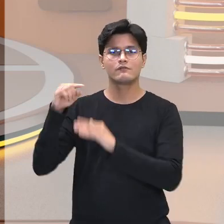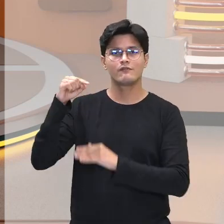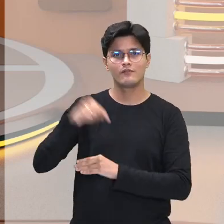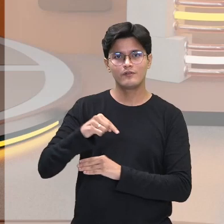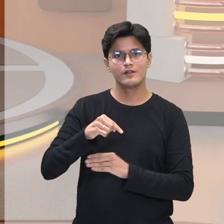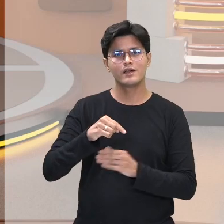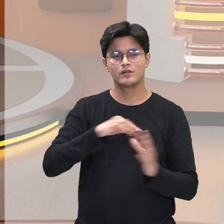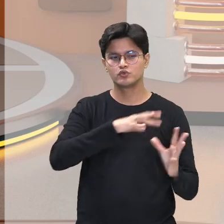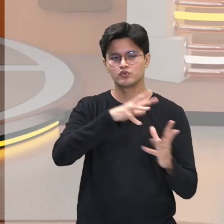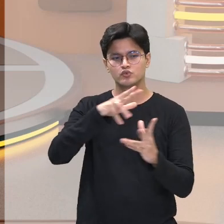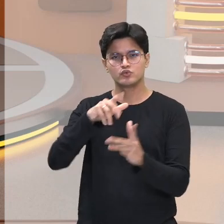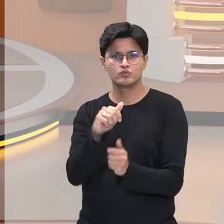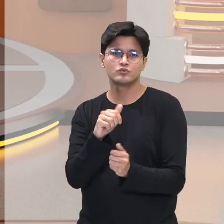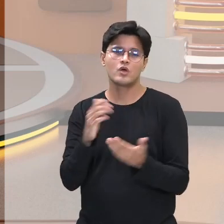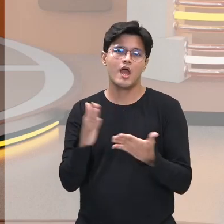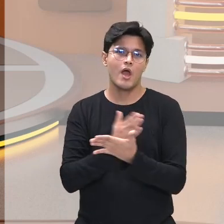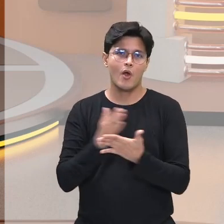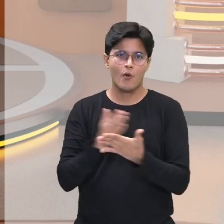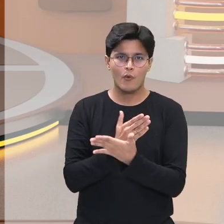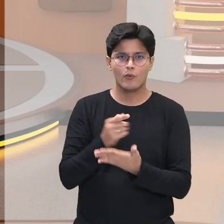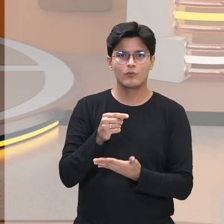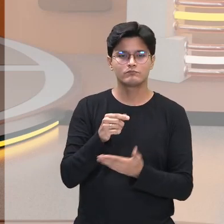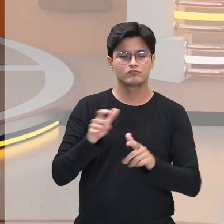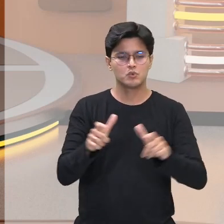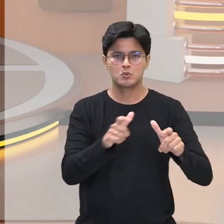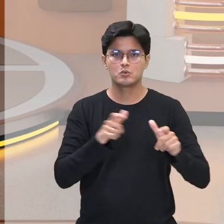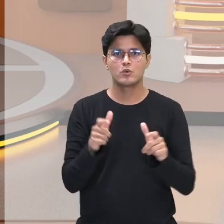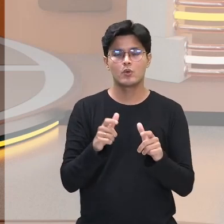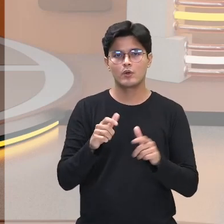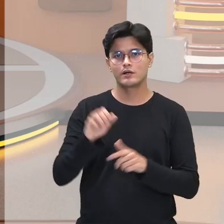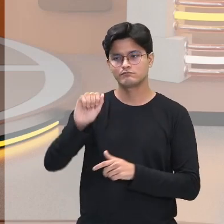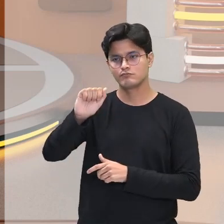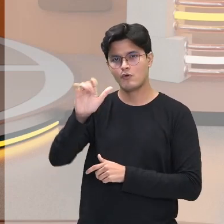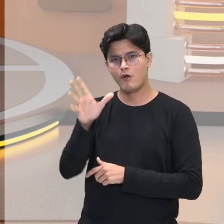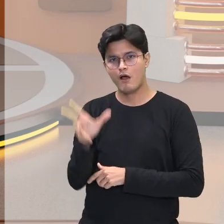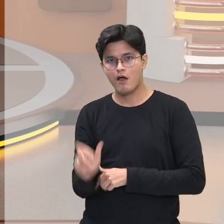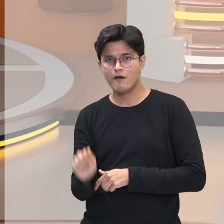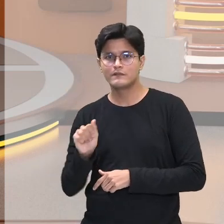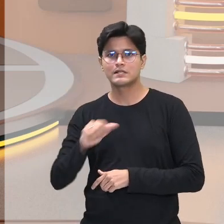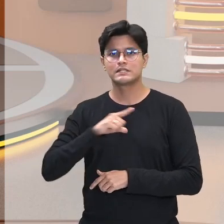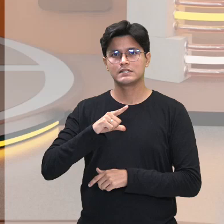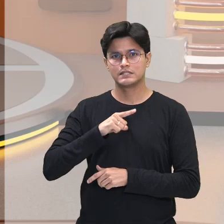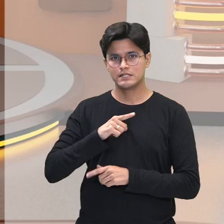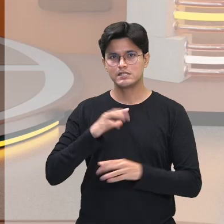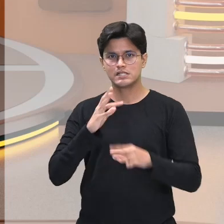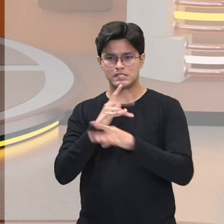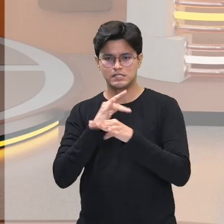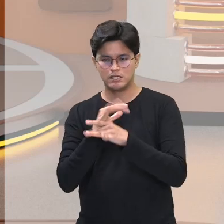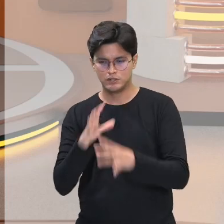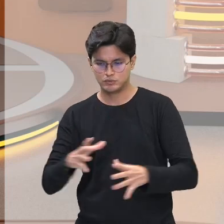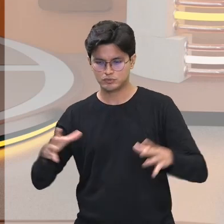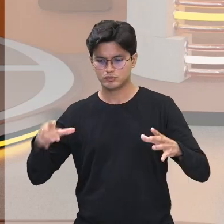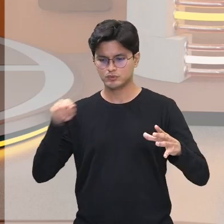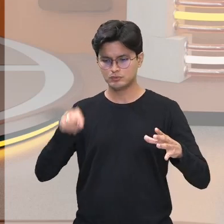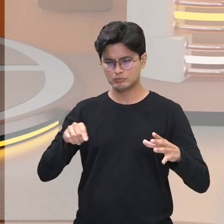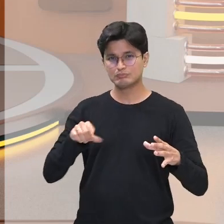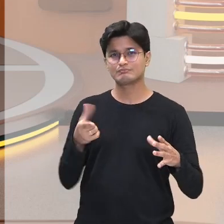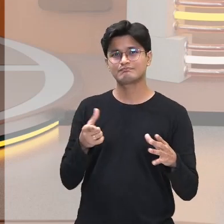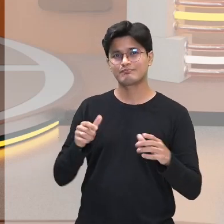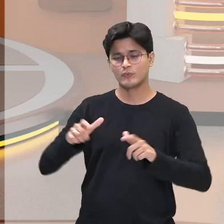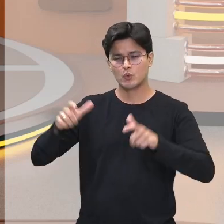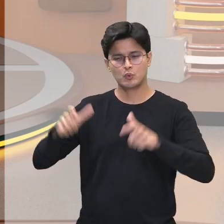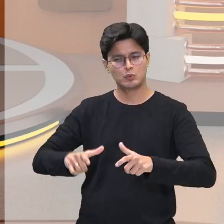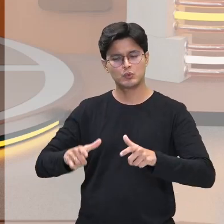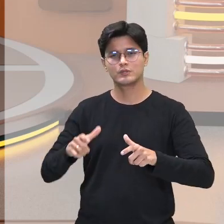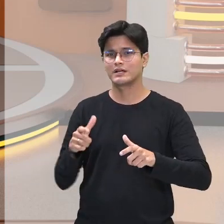lugares da África onde temos grandes aglomerações urbanas em condições altamente precárias